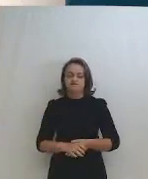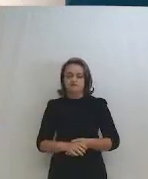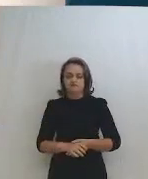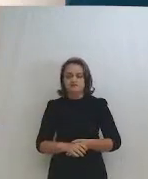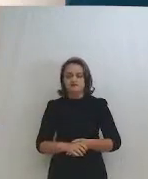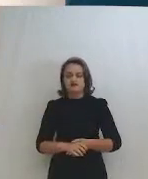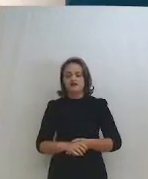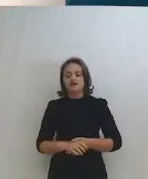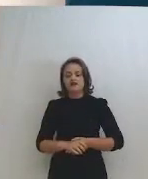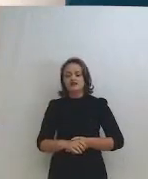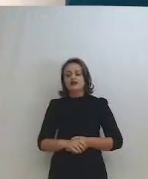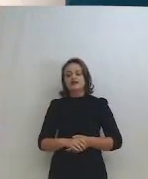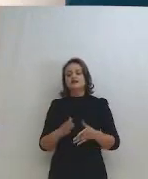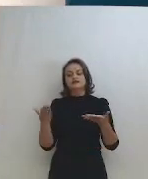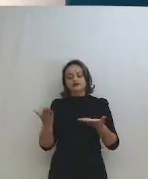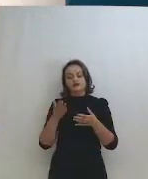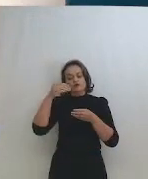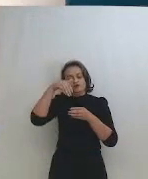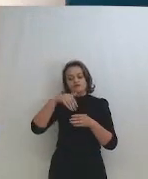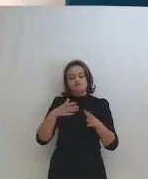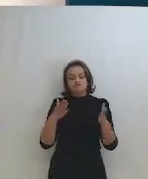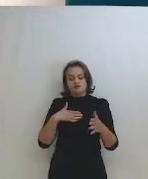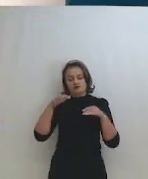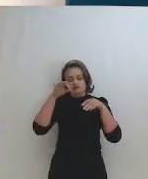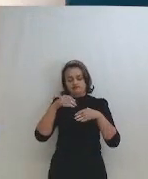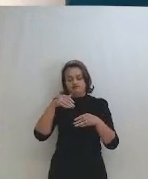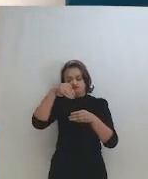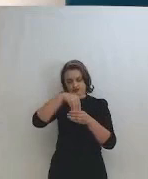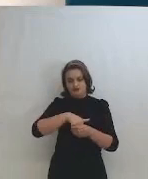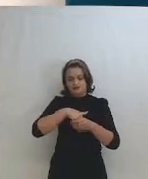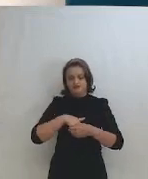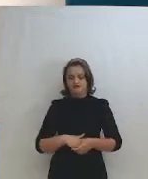ao voto. Senhores,